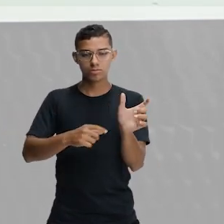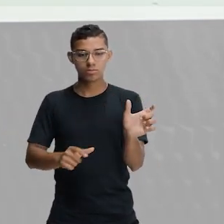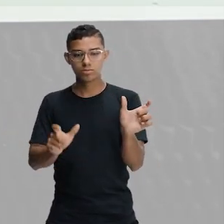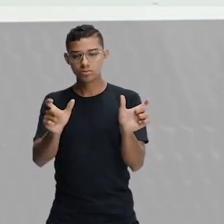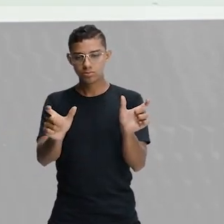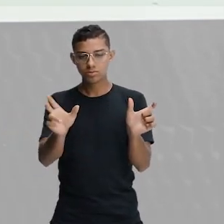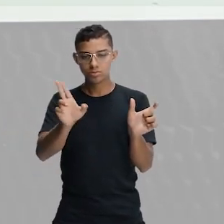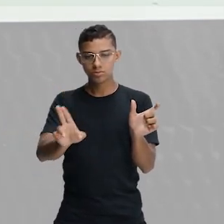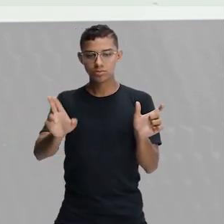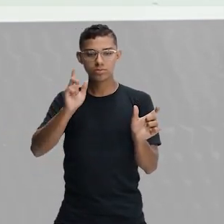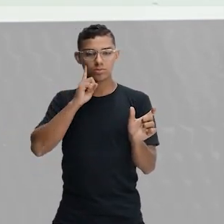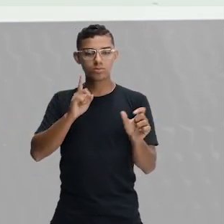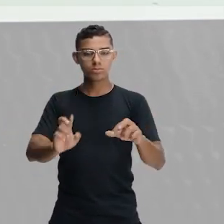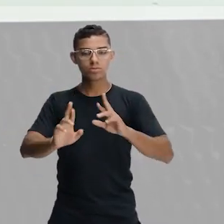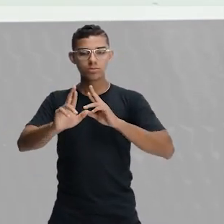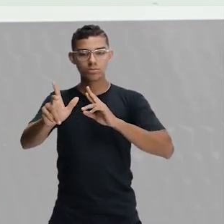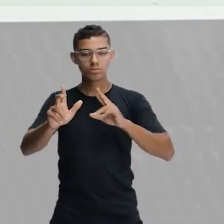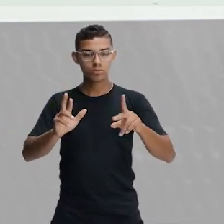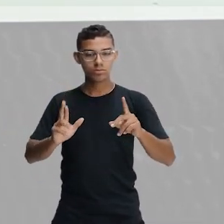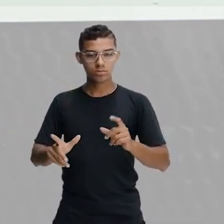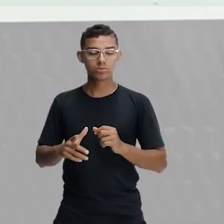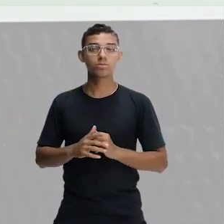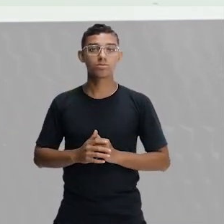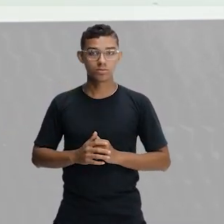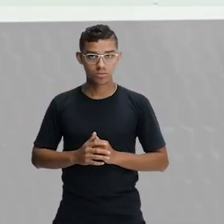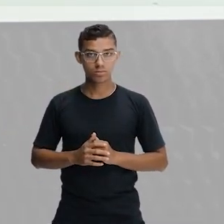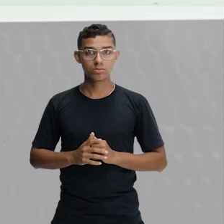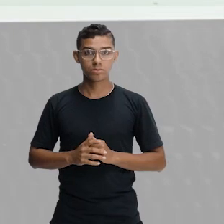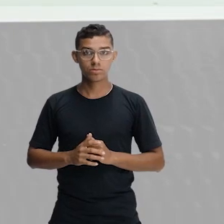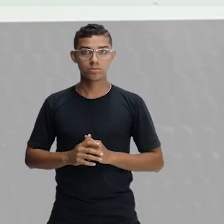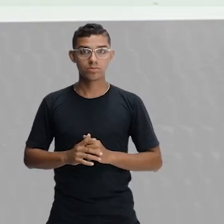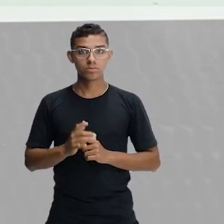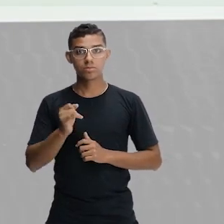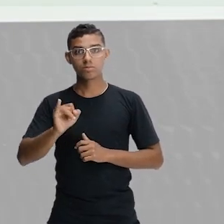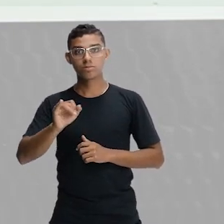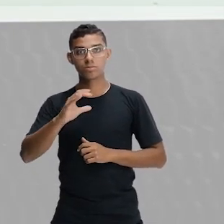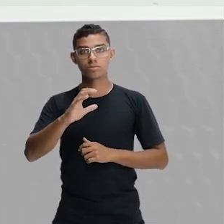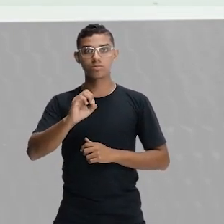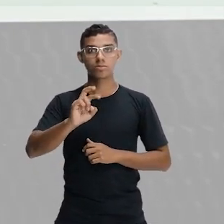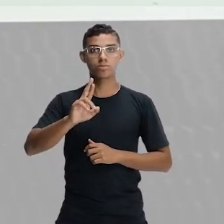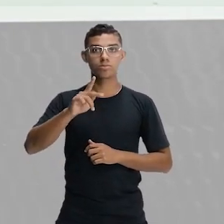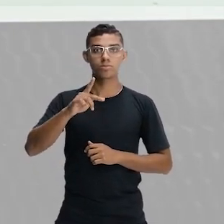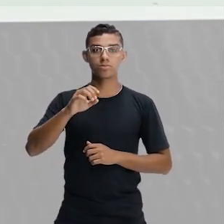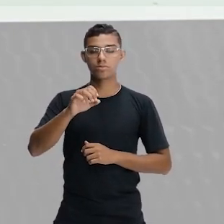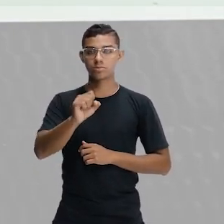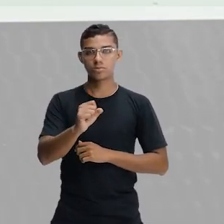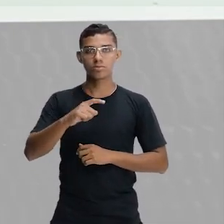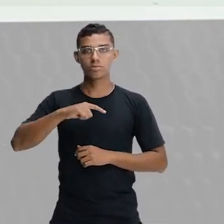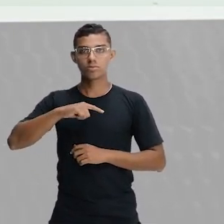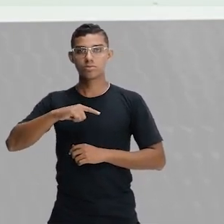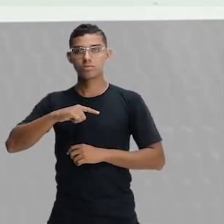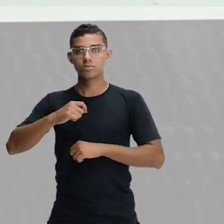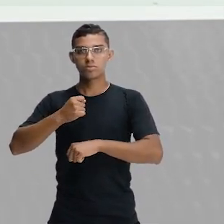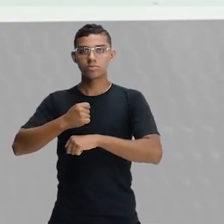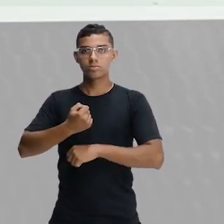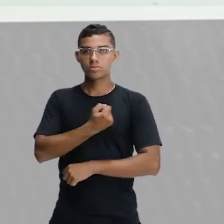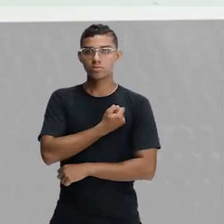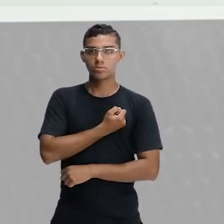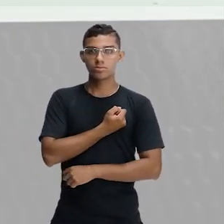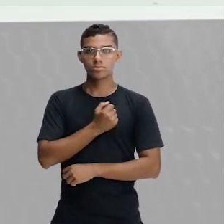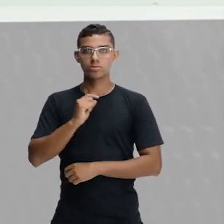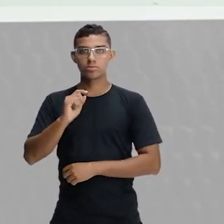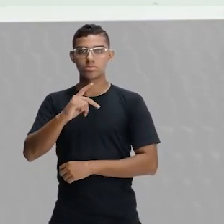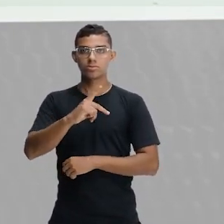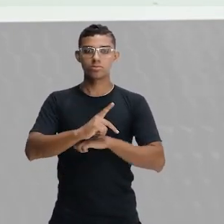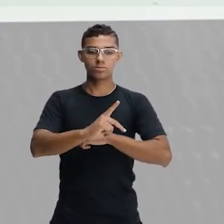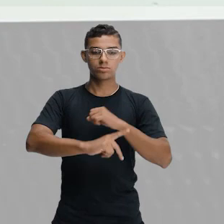torne diferente. Tá, ok? Então, quando o corpo ele tem um número de cargas diferente, né, positivo é diferente